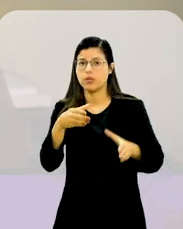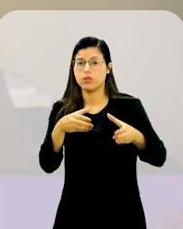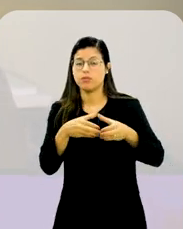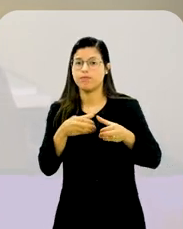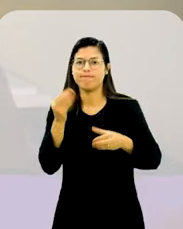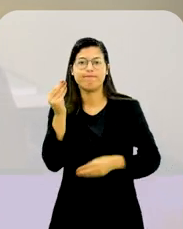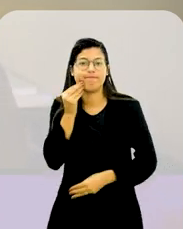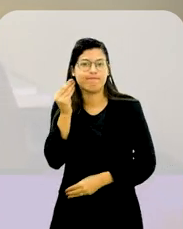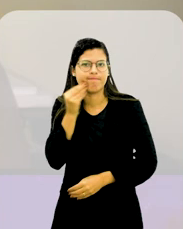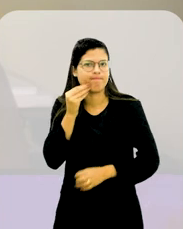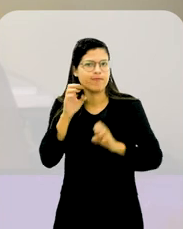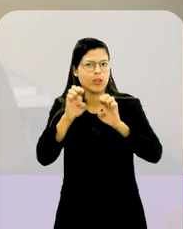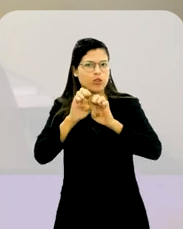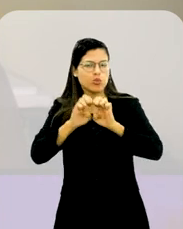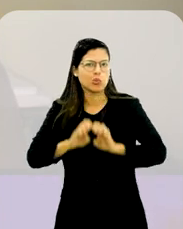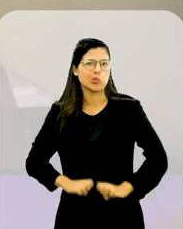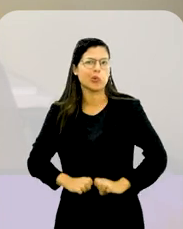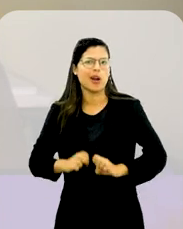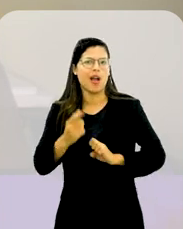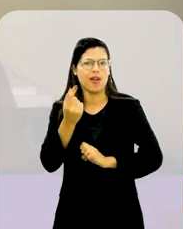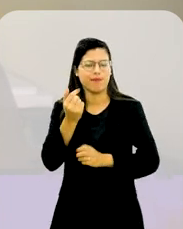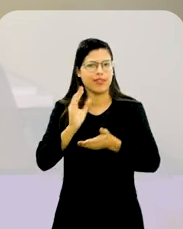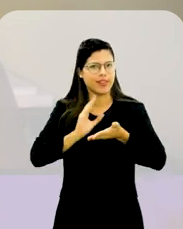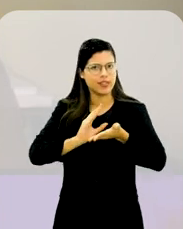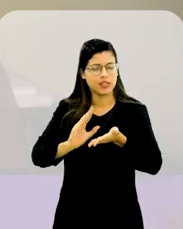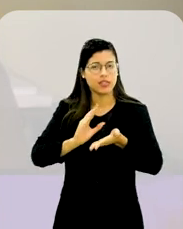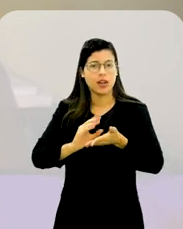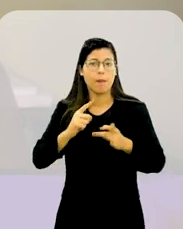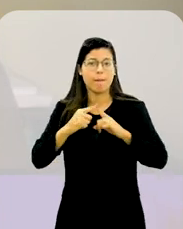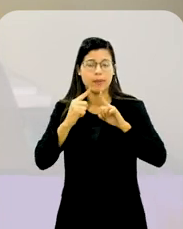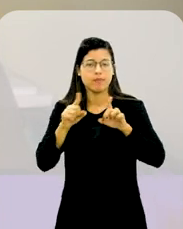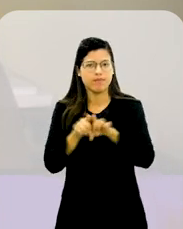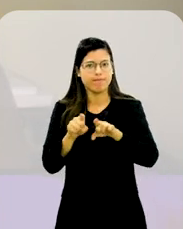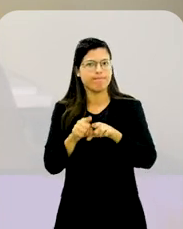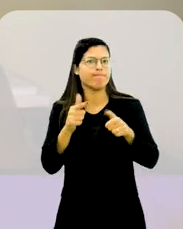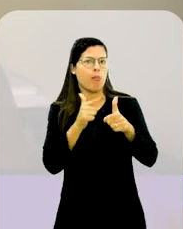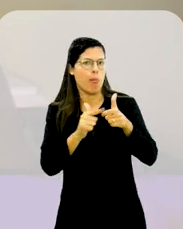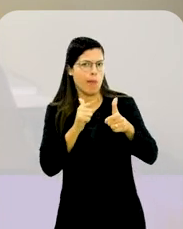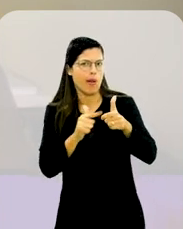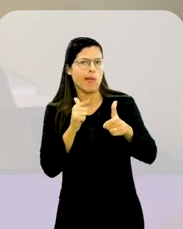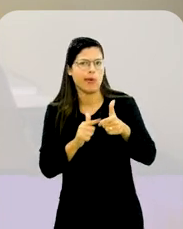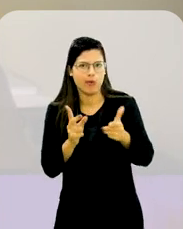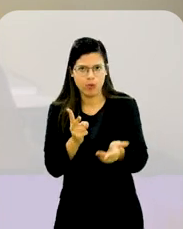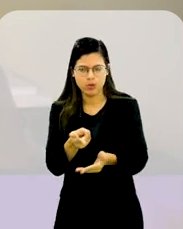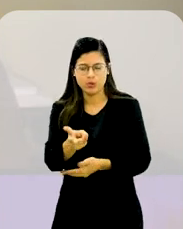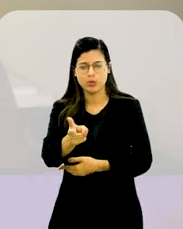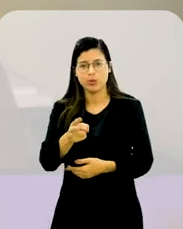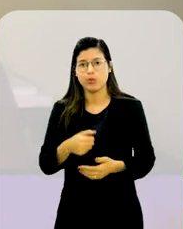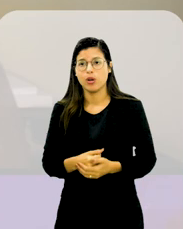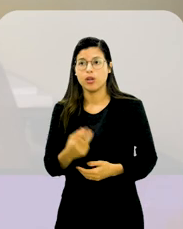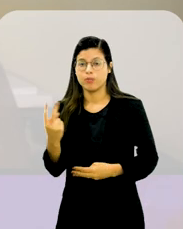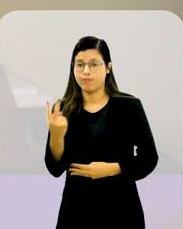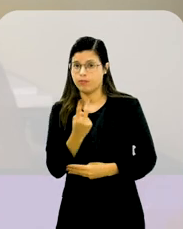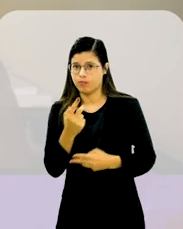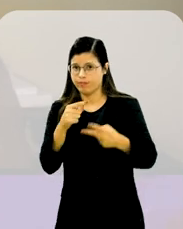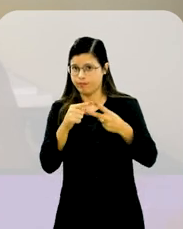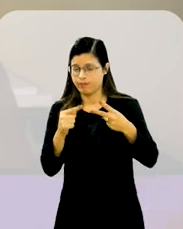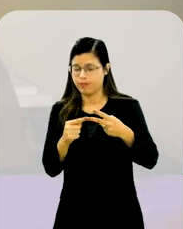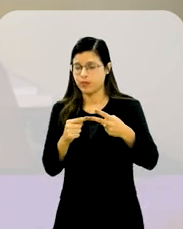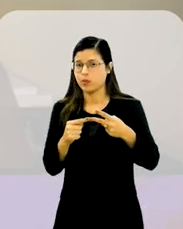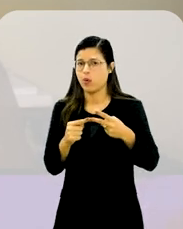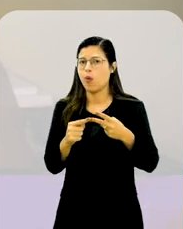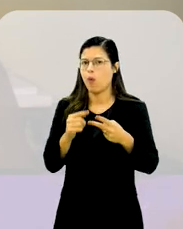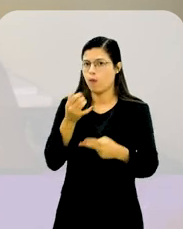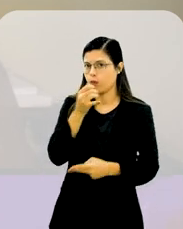Flamengo o Fluminense é o clube que vem tentando se estruturar financeiramente mas também convive com problemas